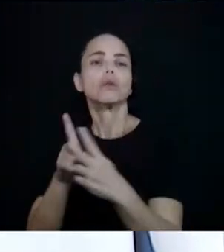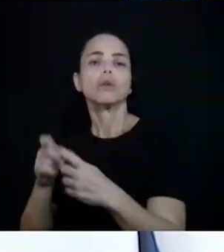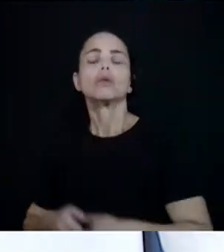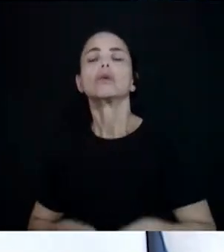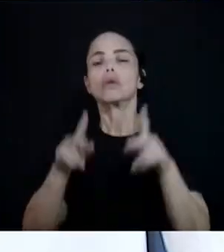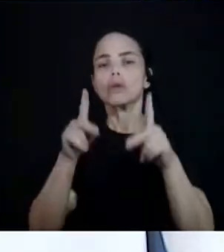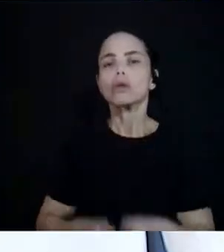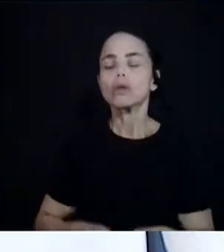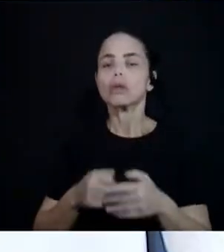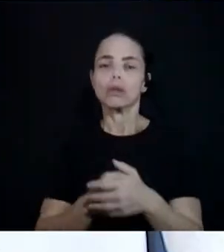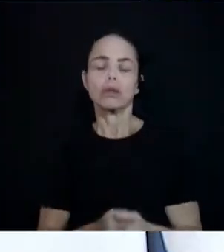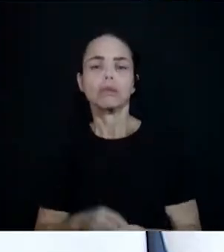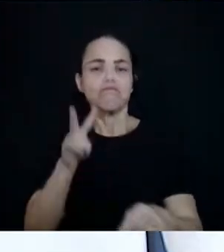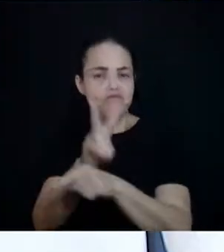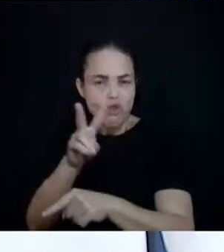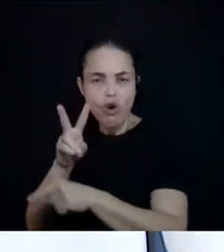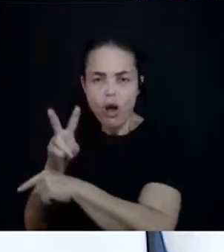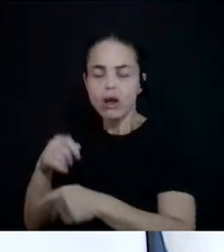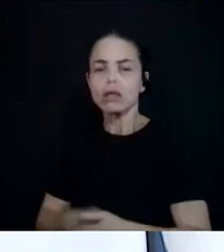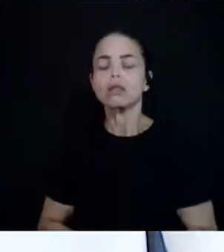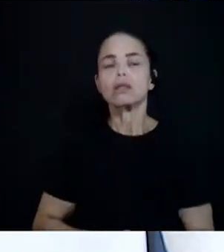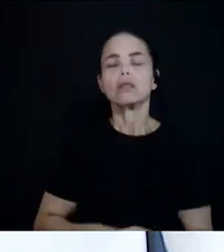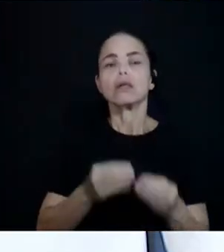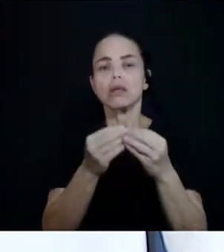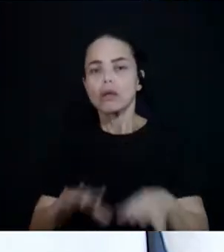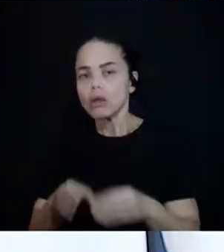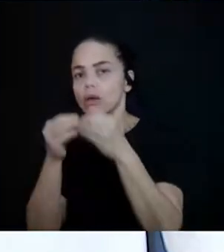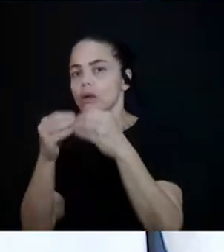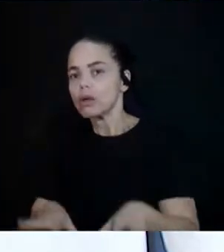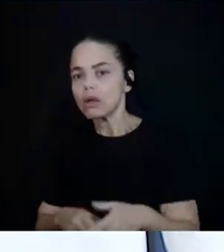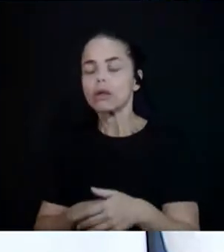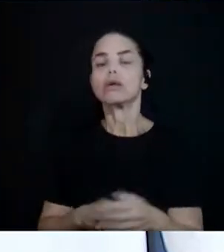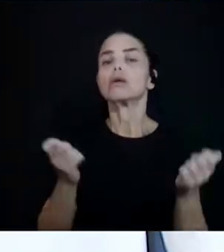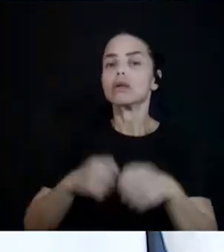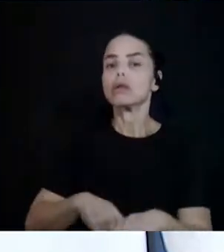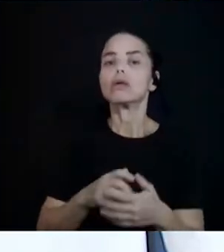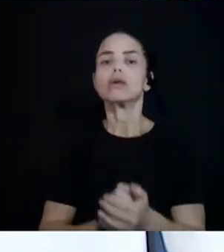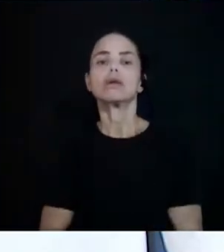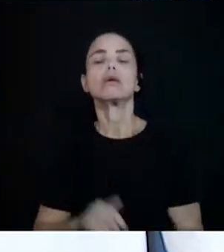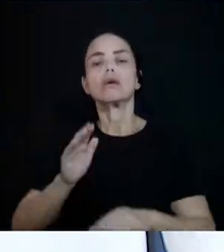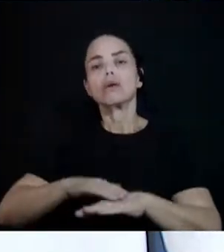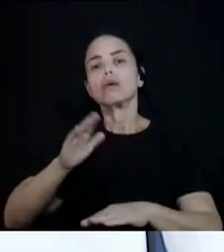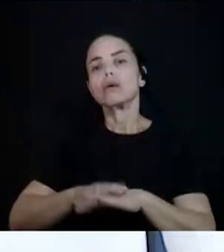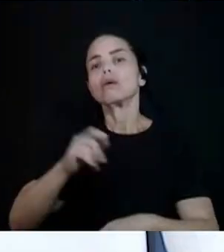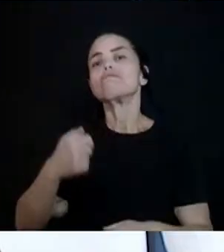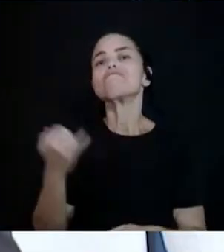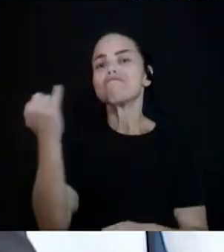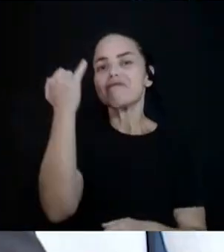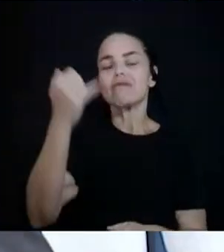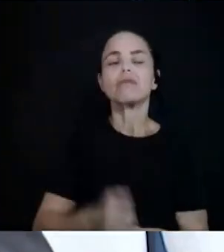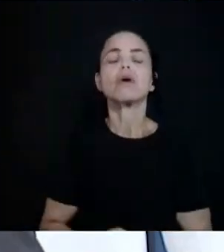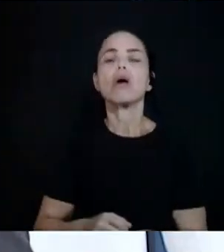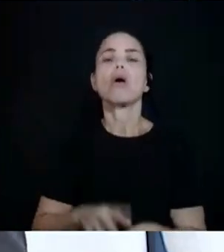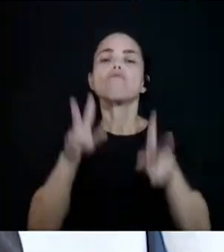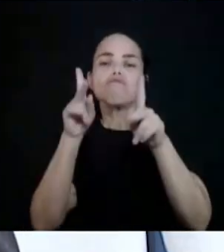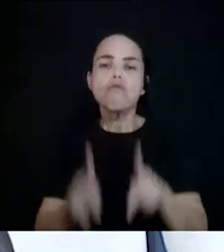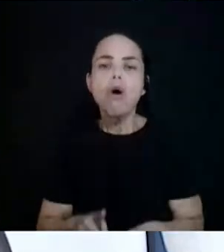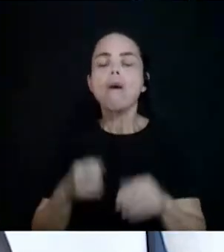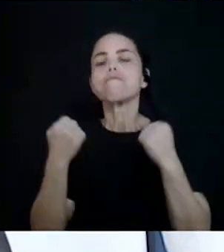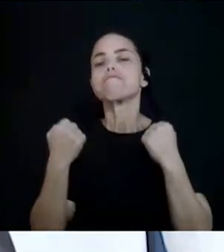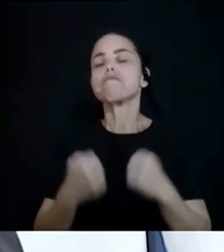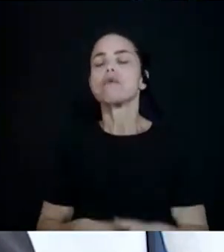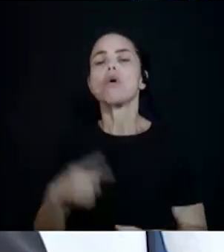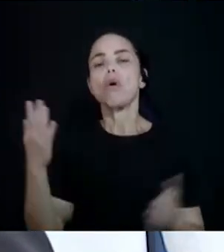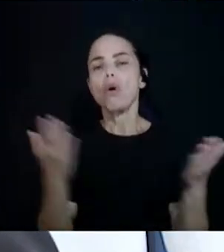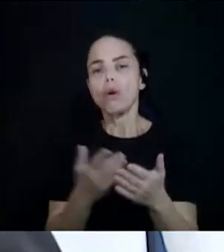mitigar danos ou algo que possa ser mais contundente para a nossa população. Hoje nós temos